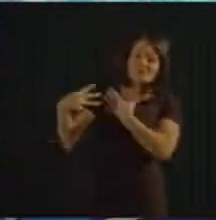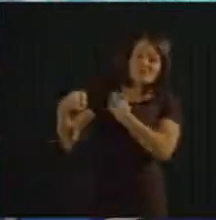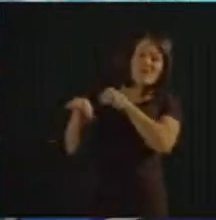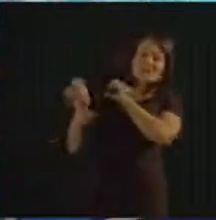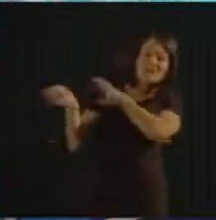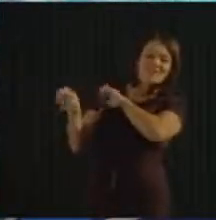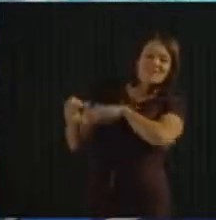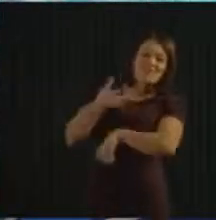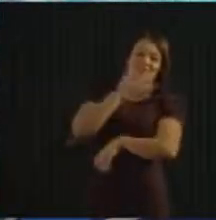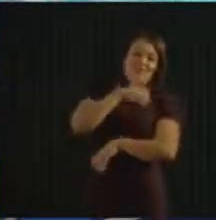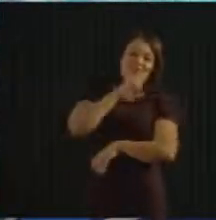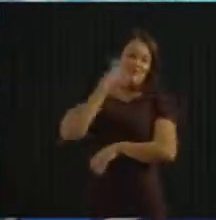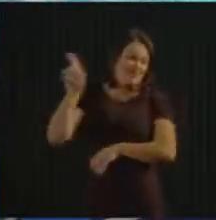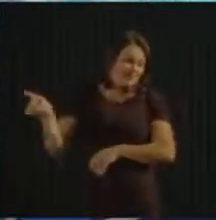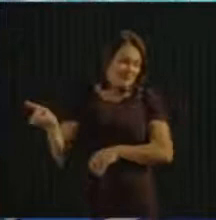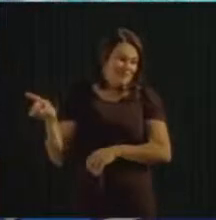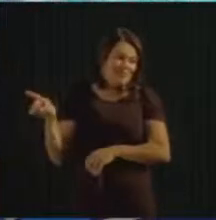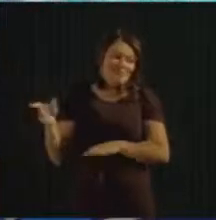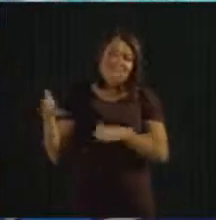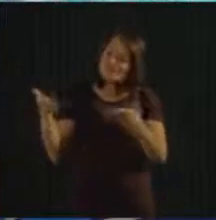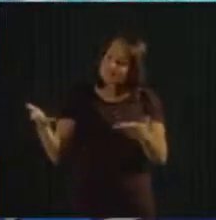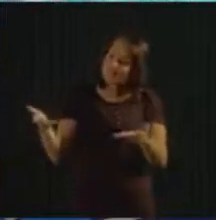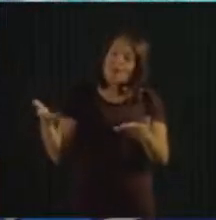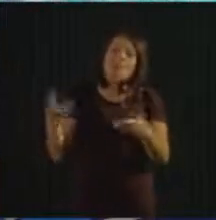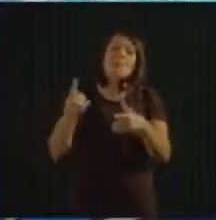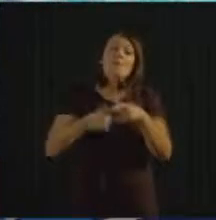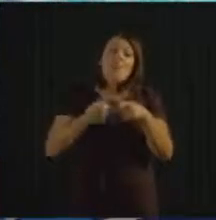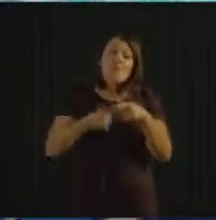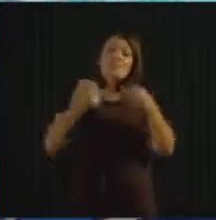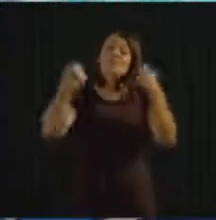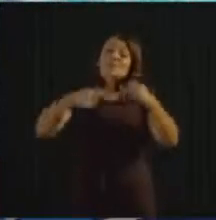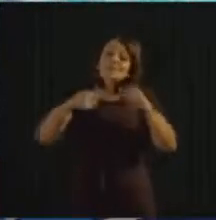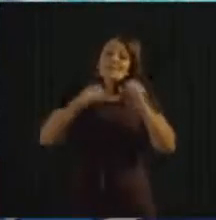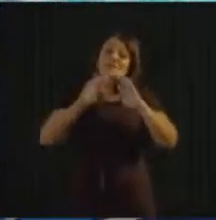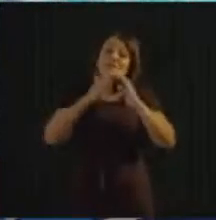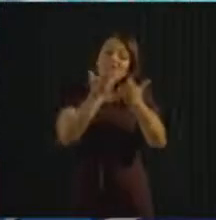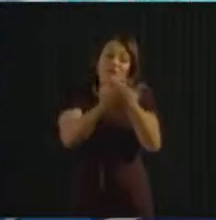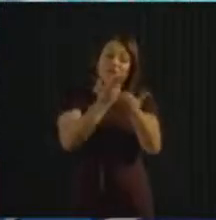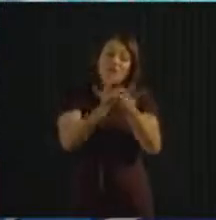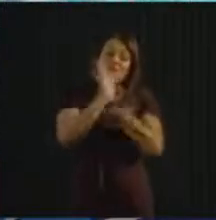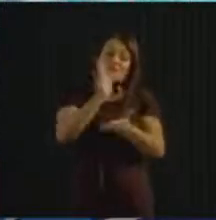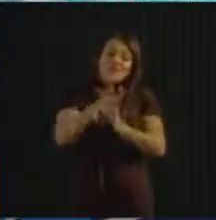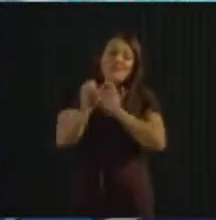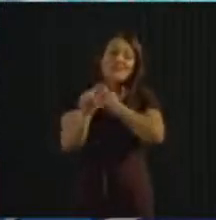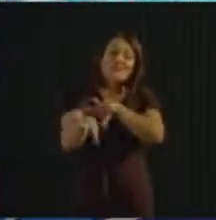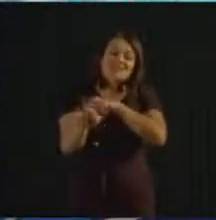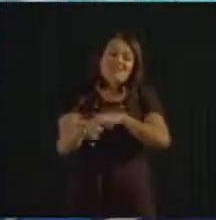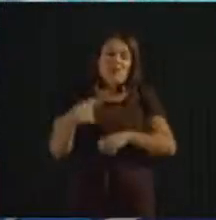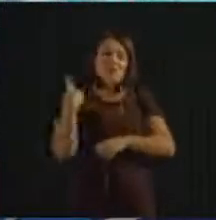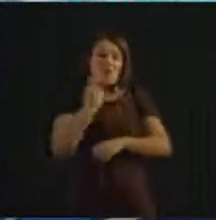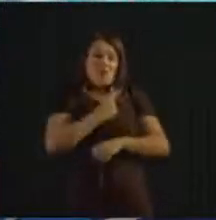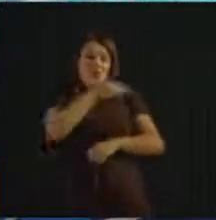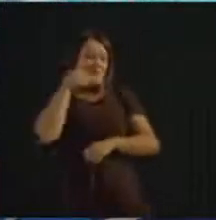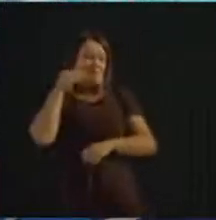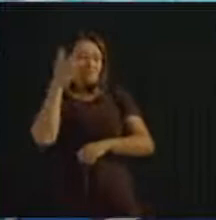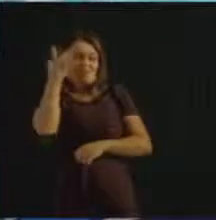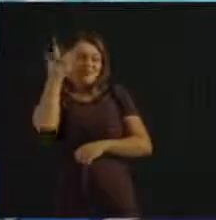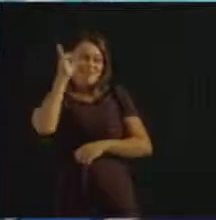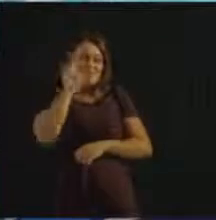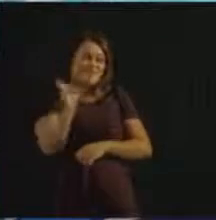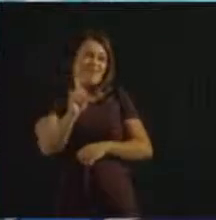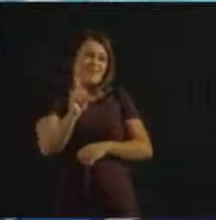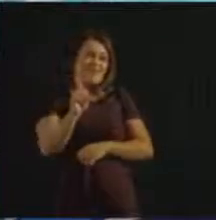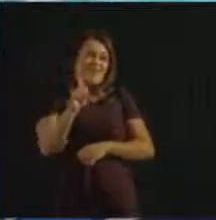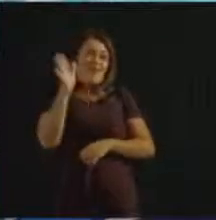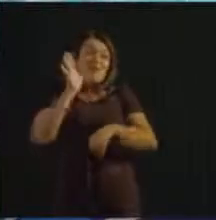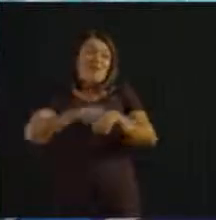das cooperativas, é um projeto de lei voltado para isso. Por quê? Gente, mais cooperativas vão ter que ser criadas aqui